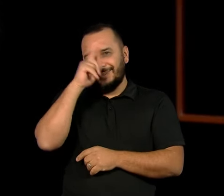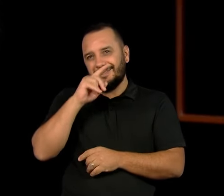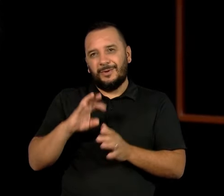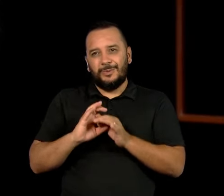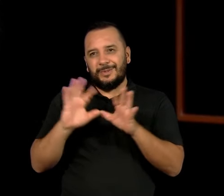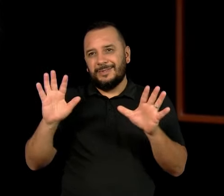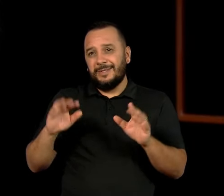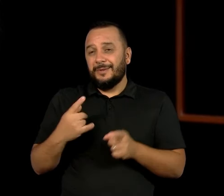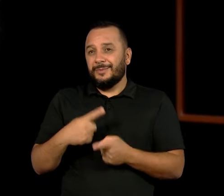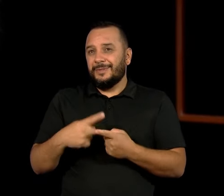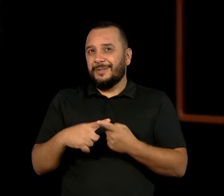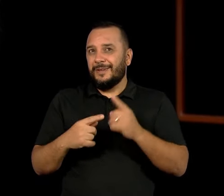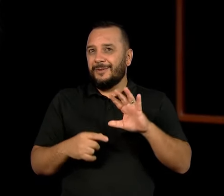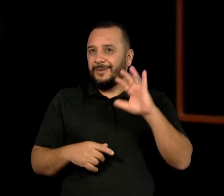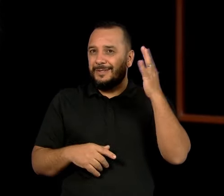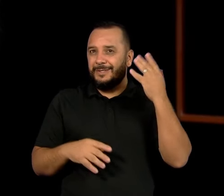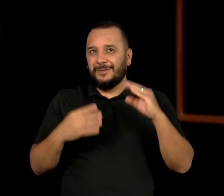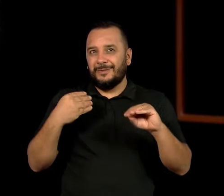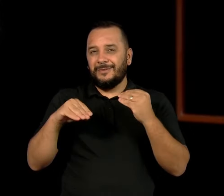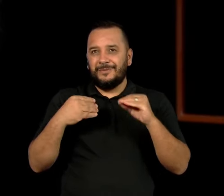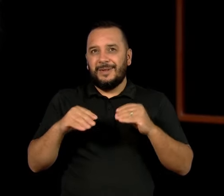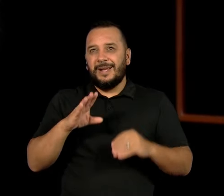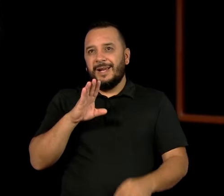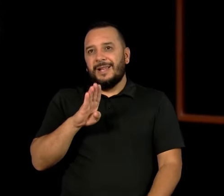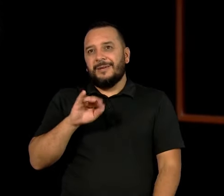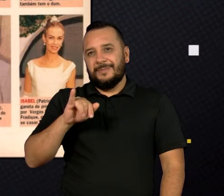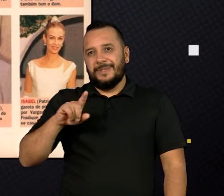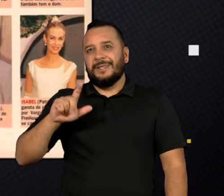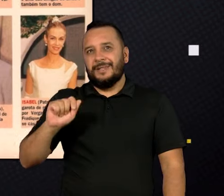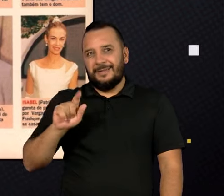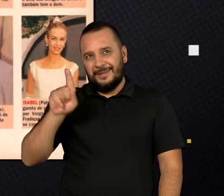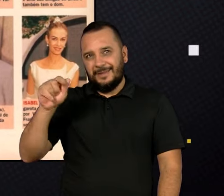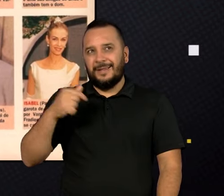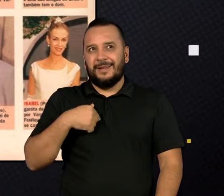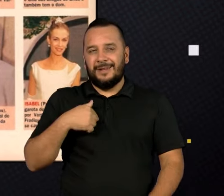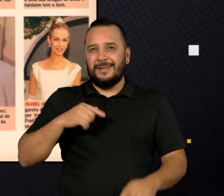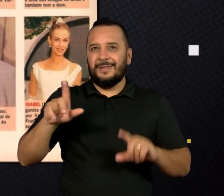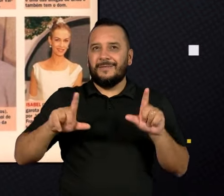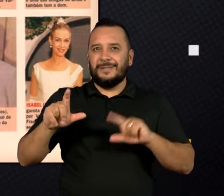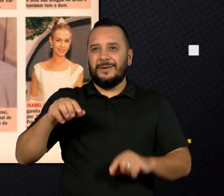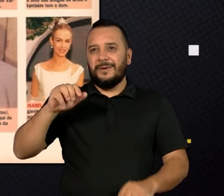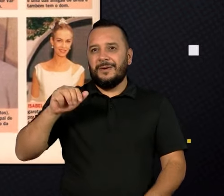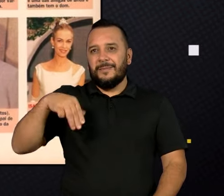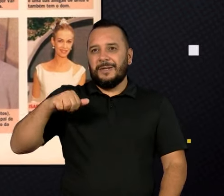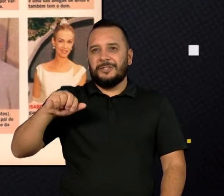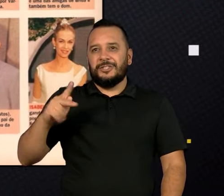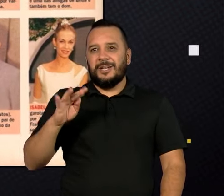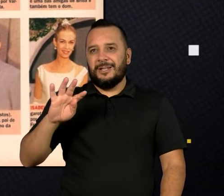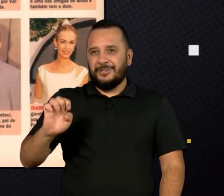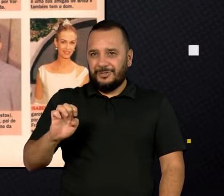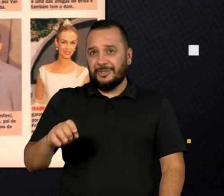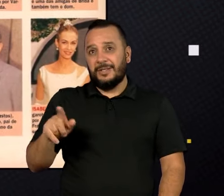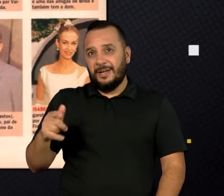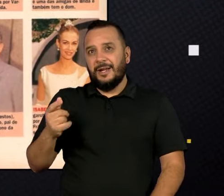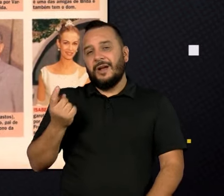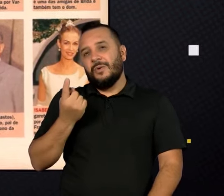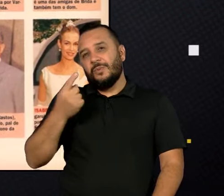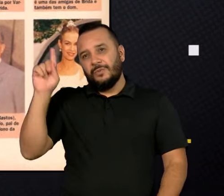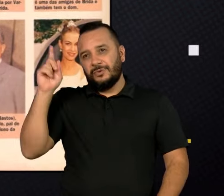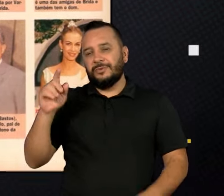Talvez por conta do que aconteceu com a novela Brida na TV Manchete, que não teve nada a ver comigo, mas que foi a última novela da